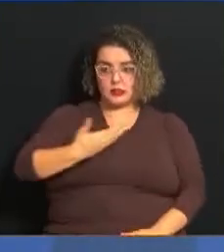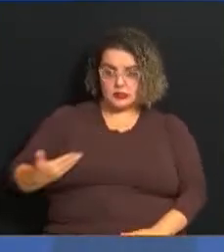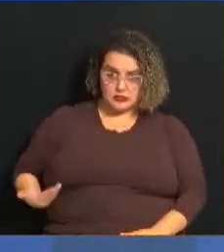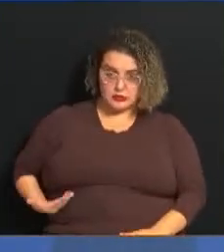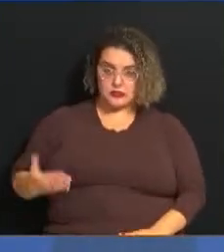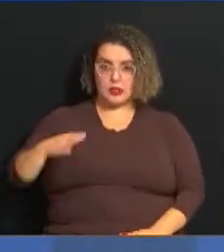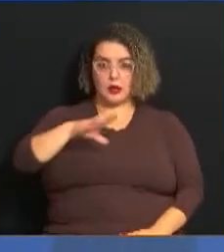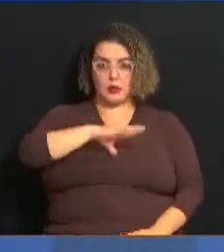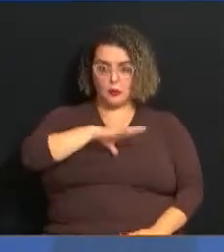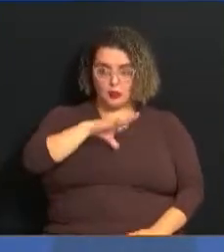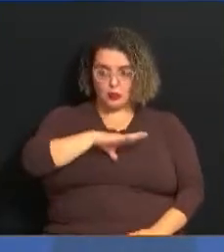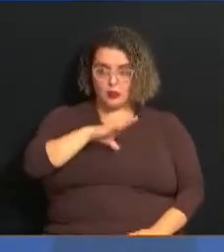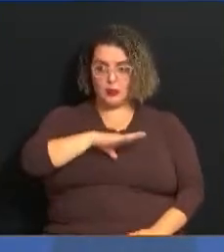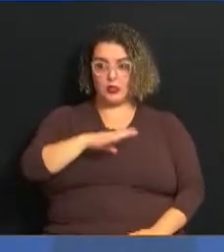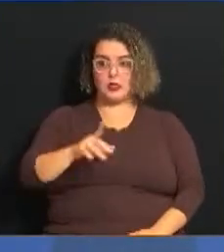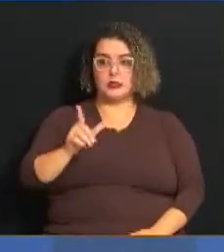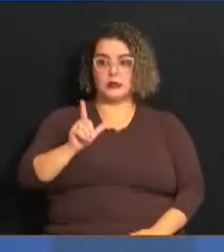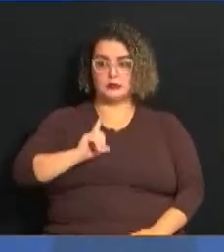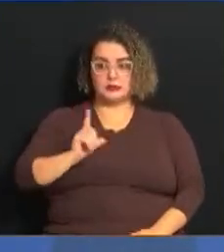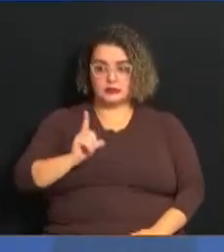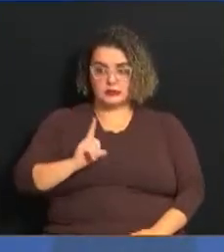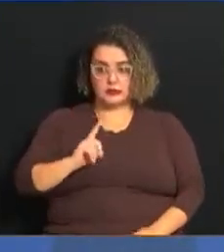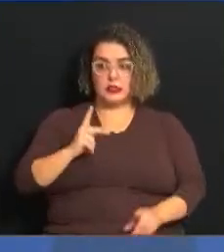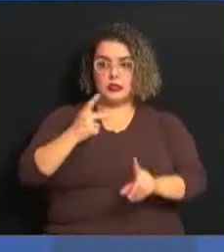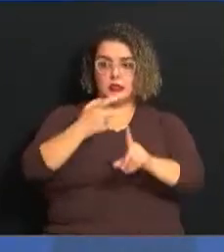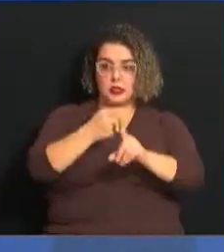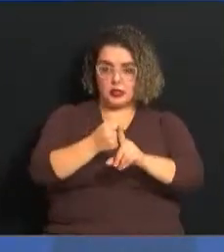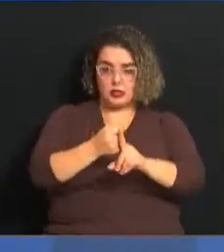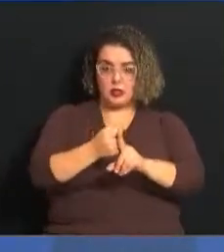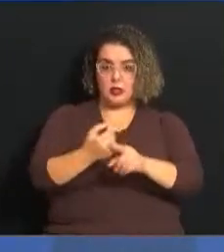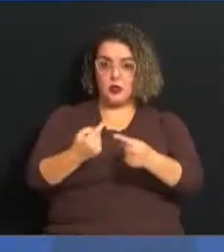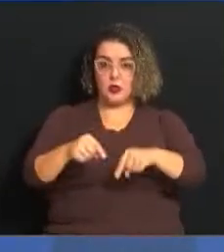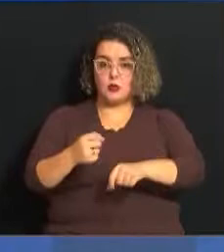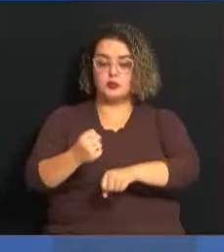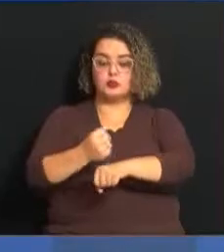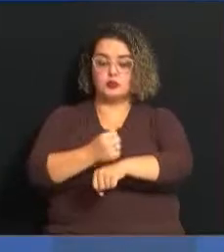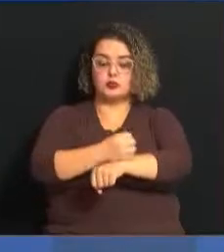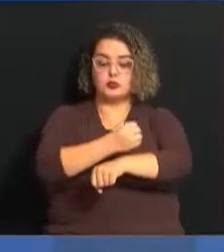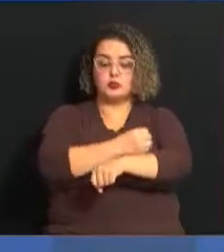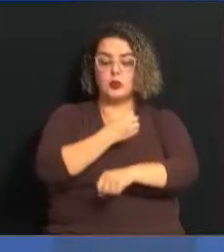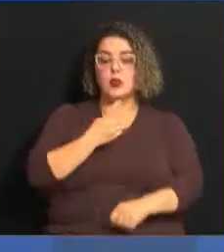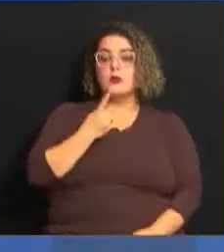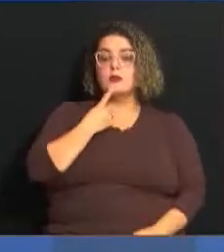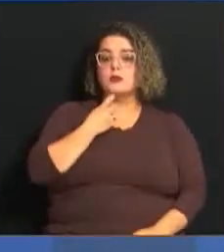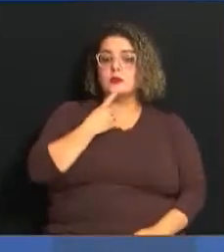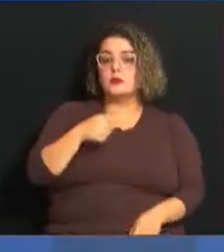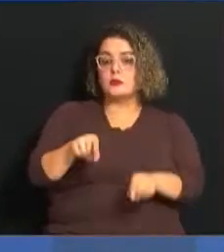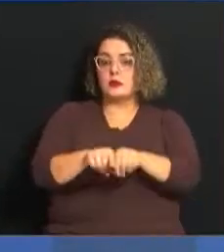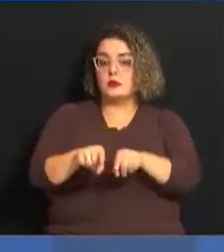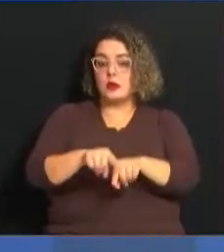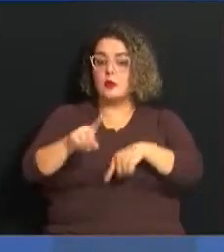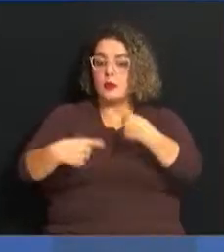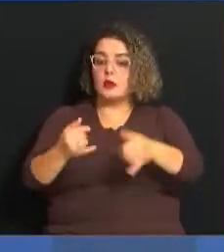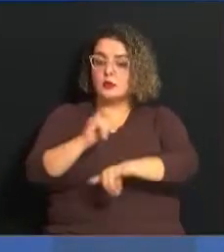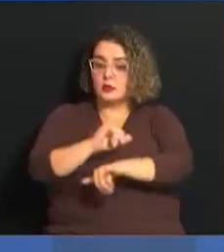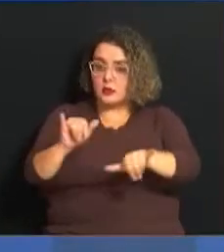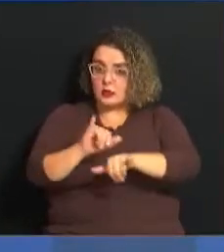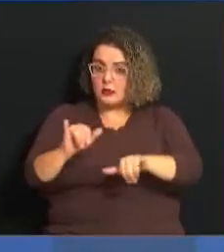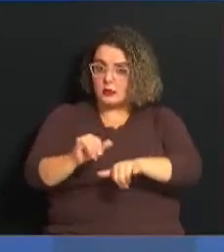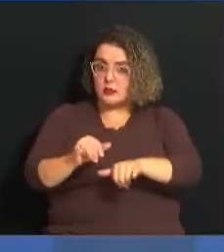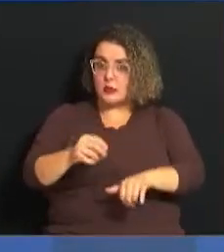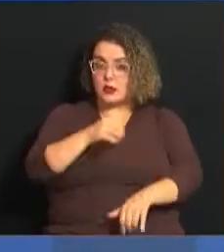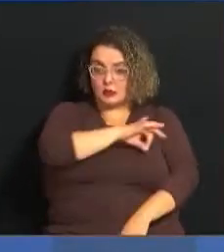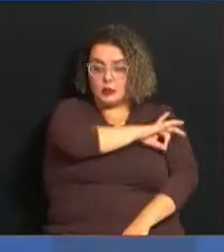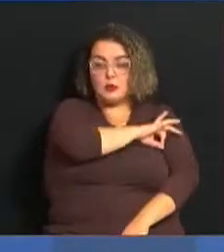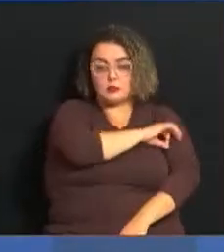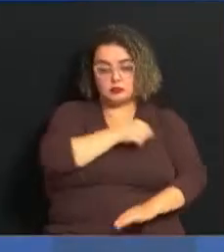a gente tem ainda essa vacinação contra o sarampo também, que é uma outra campanha que a prefeitura está intensificando